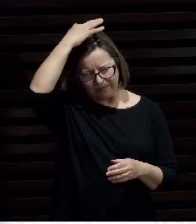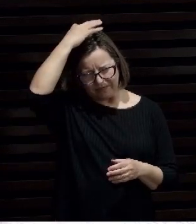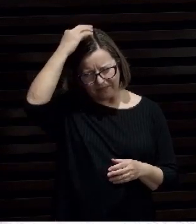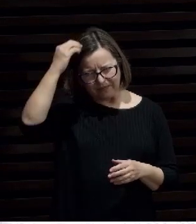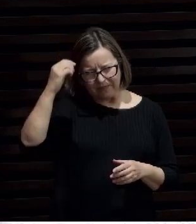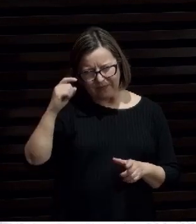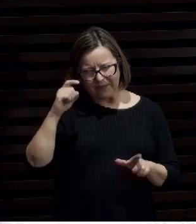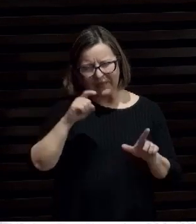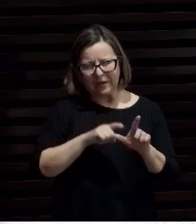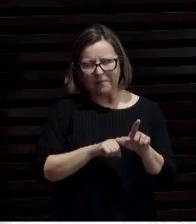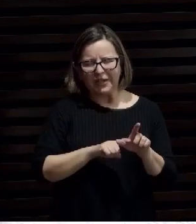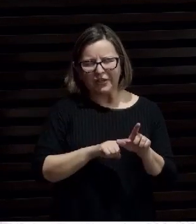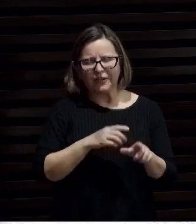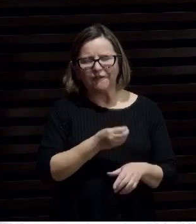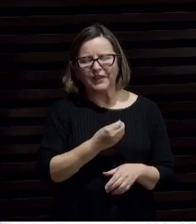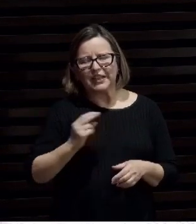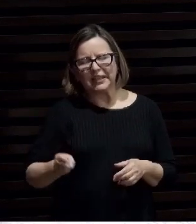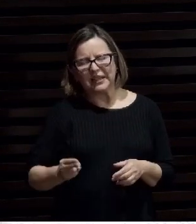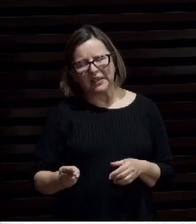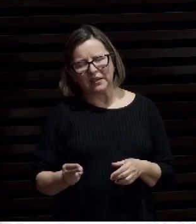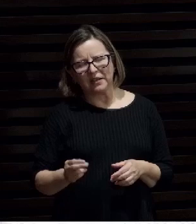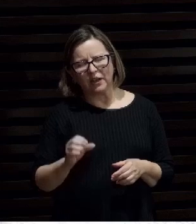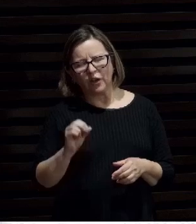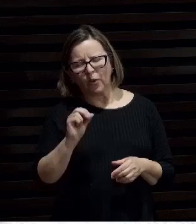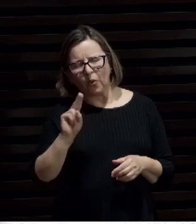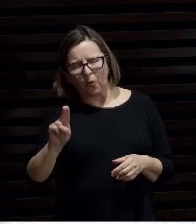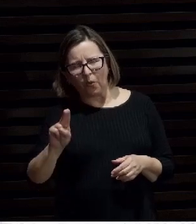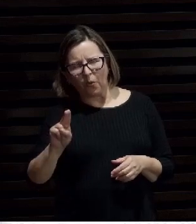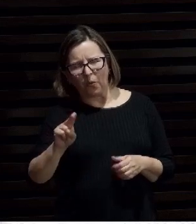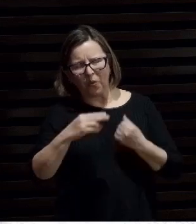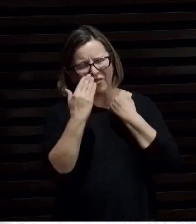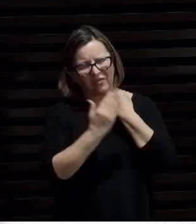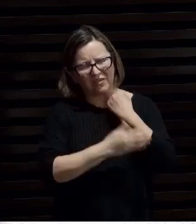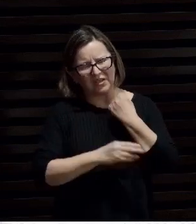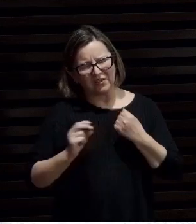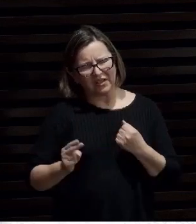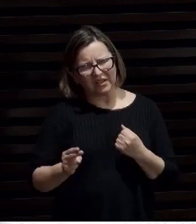reino ou a condenação eterna no inferno.